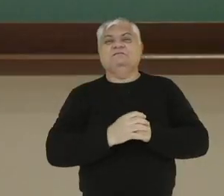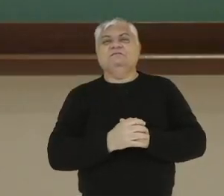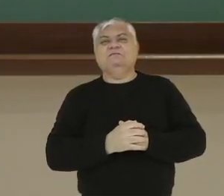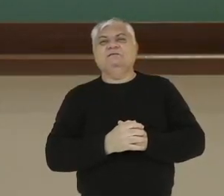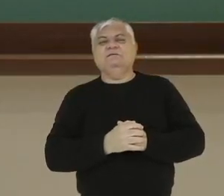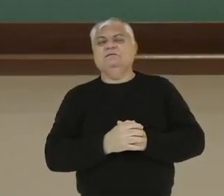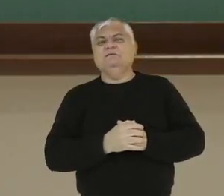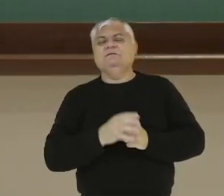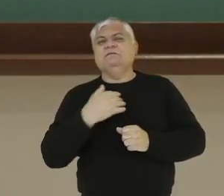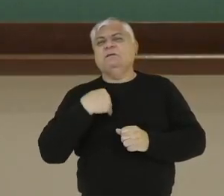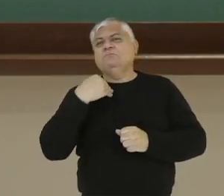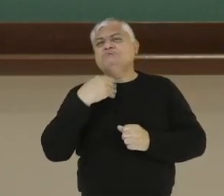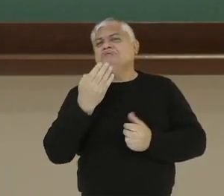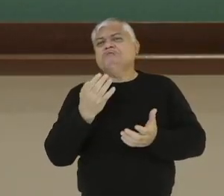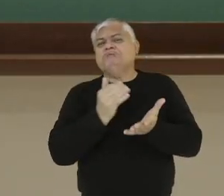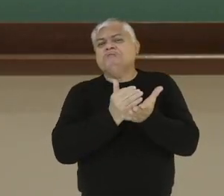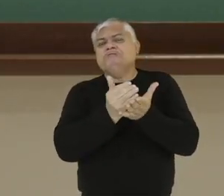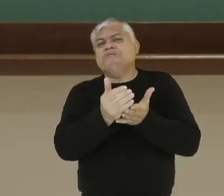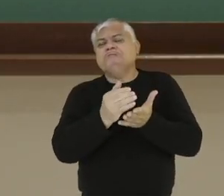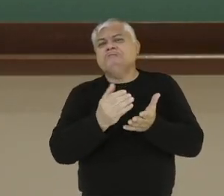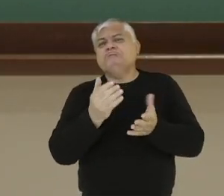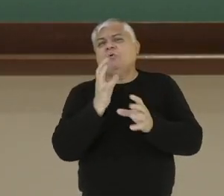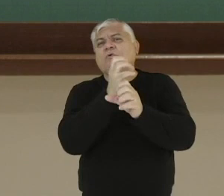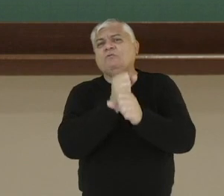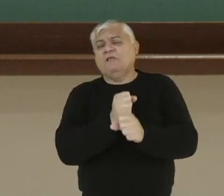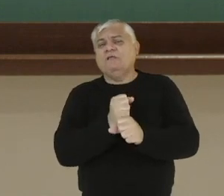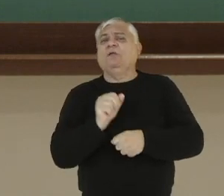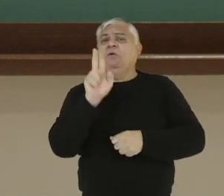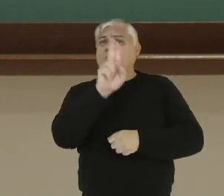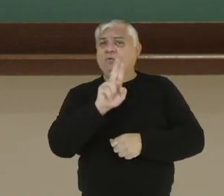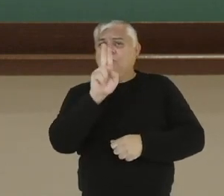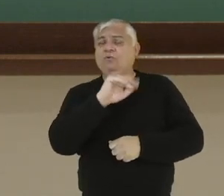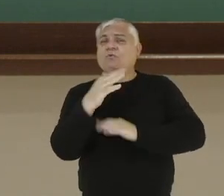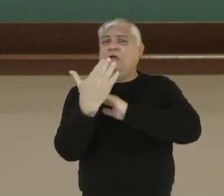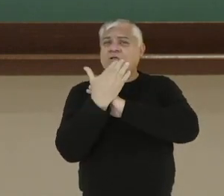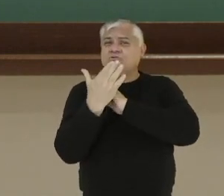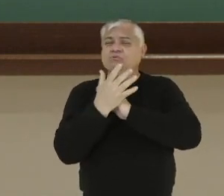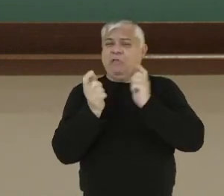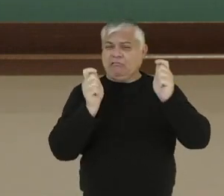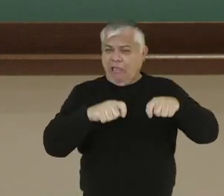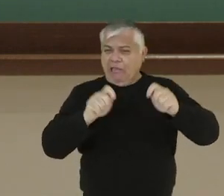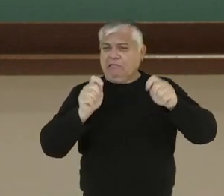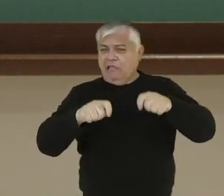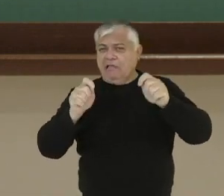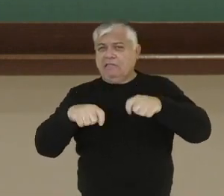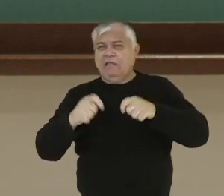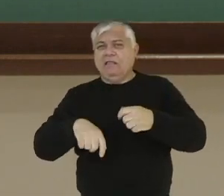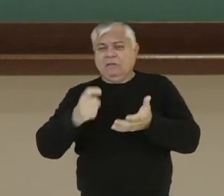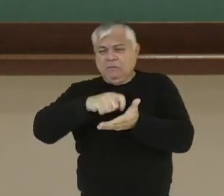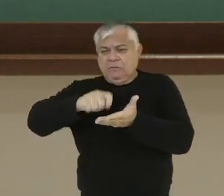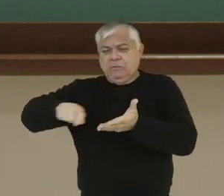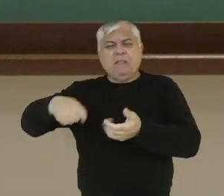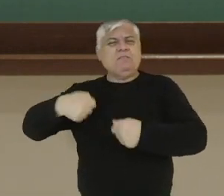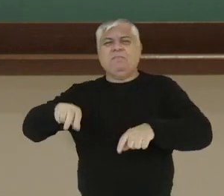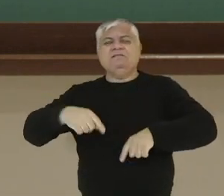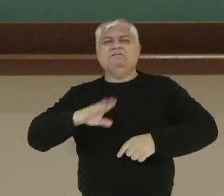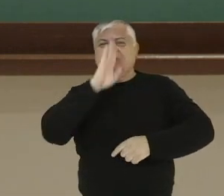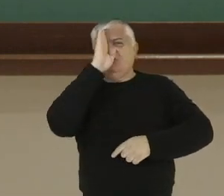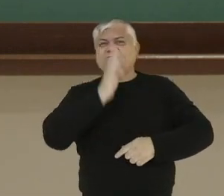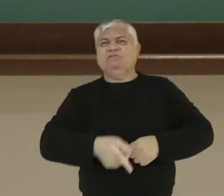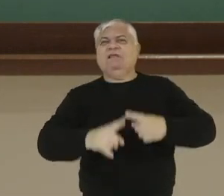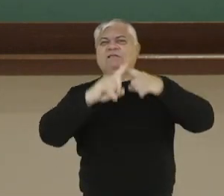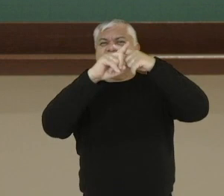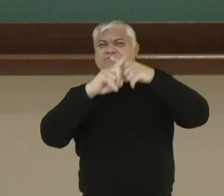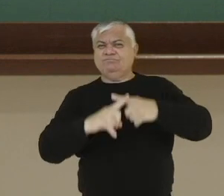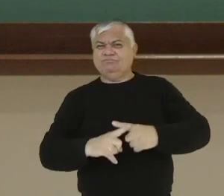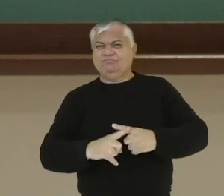princípio fundamental da contagem ele é bastante útil para a gente contar as possibilidades sem ter que escrever uma por uma e se perder no meio dessa